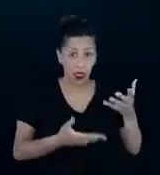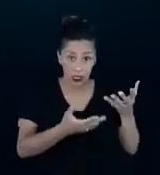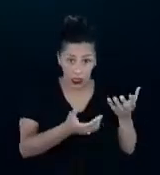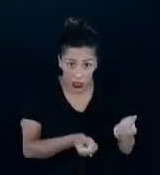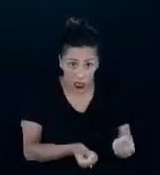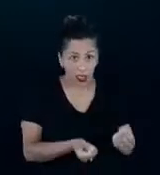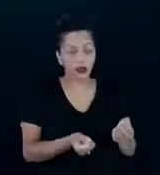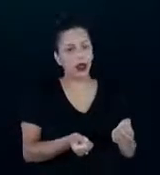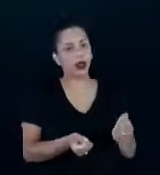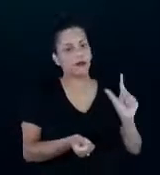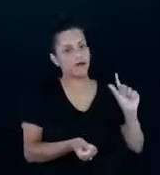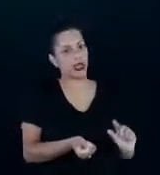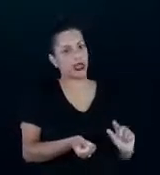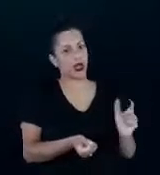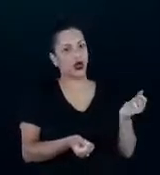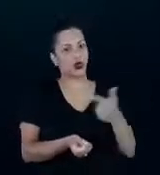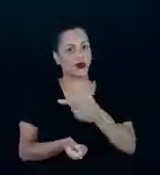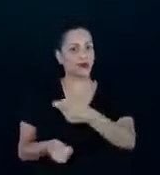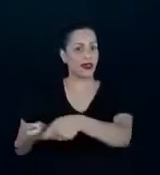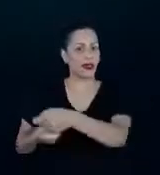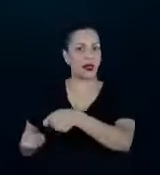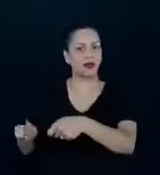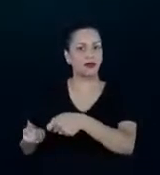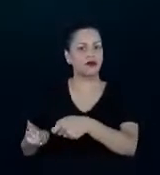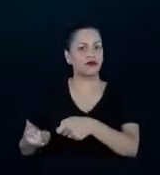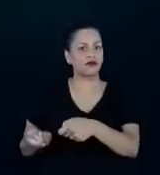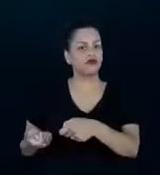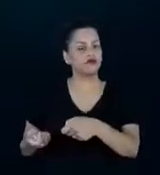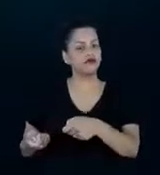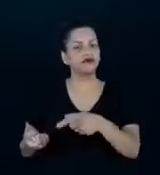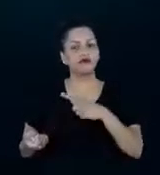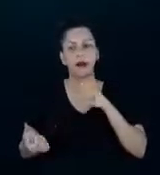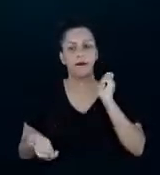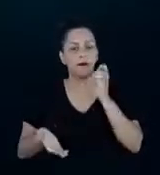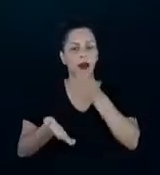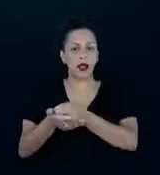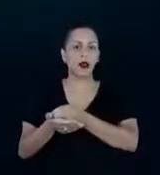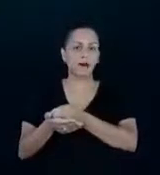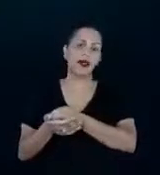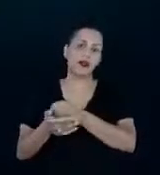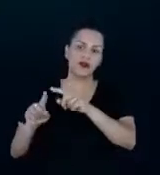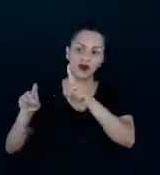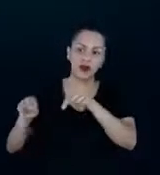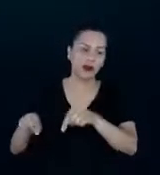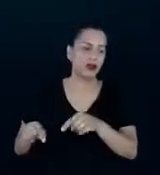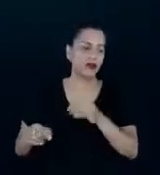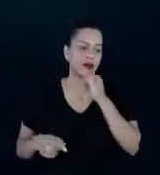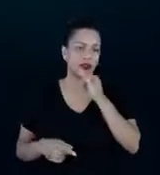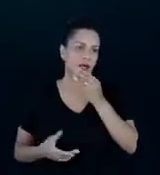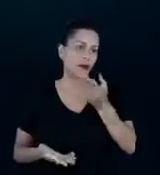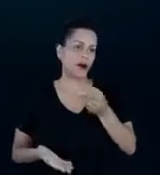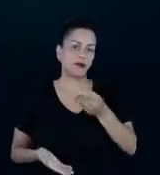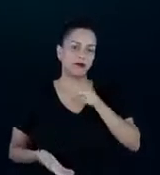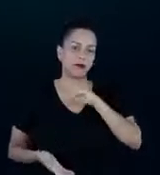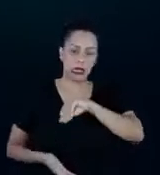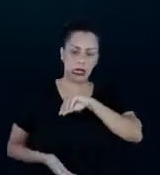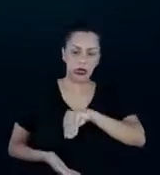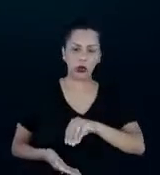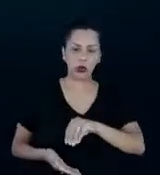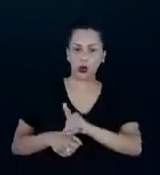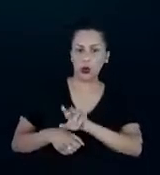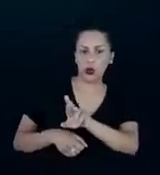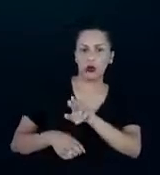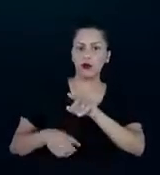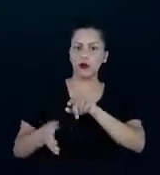tímidos em relação aos valores de mercado, para pagar um pagamento de mão de obra, principalmente, né? Um doutor, um pesquisador, um mestre, etc.